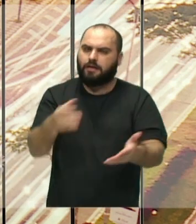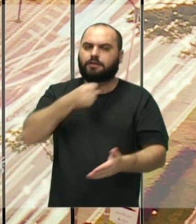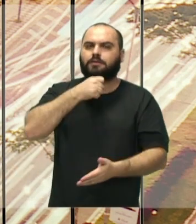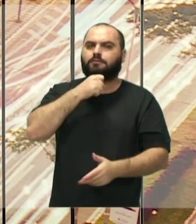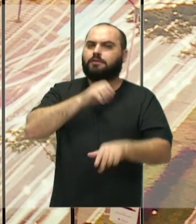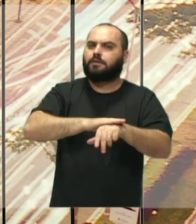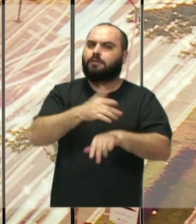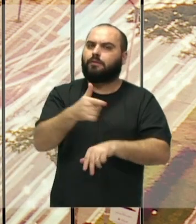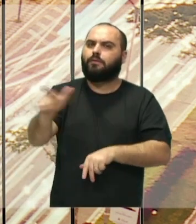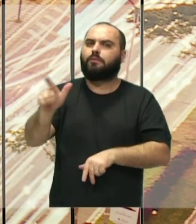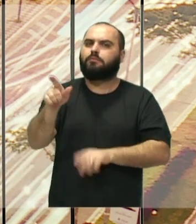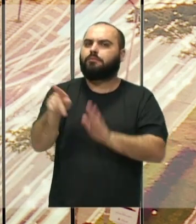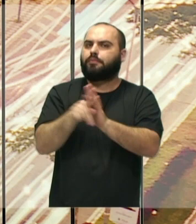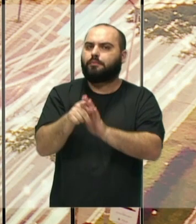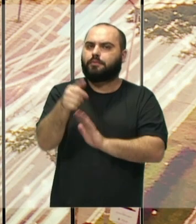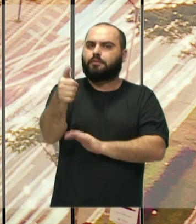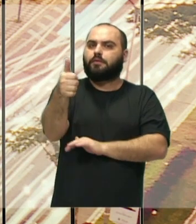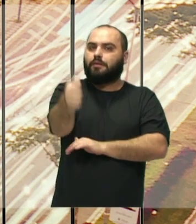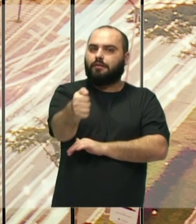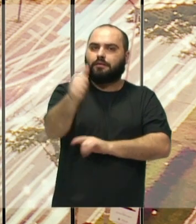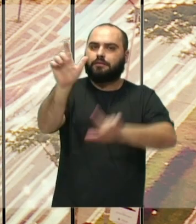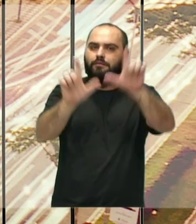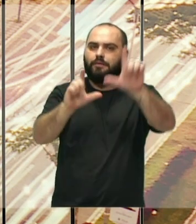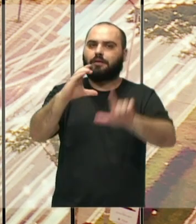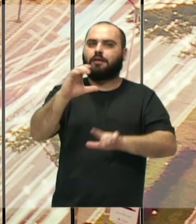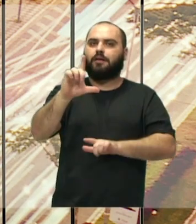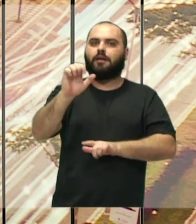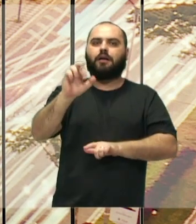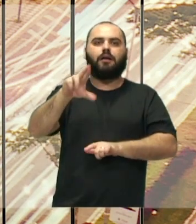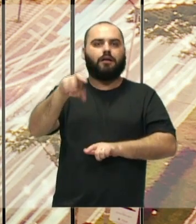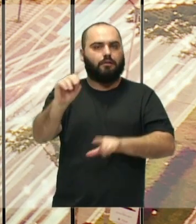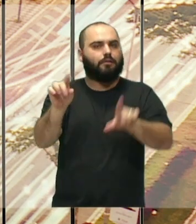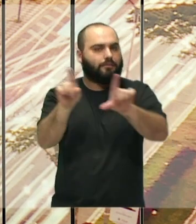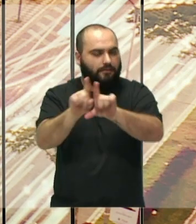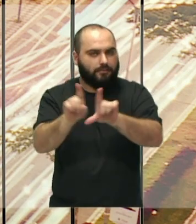entrevistas são transmitidas no canal 14 da Claro TV e estão